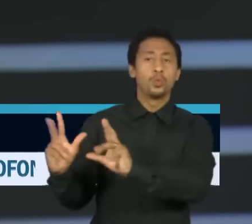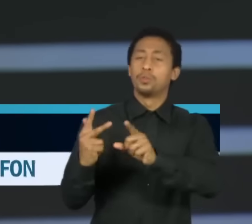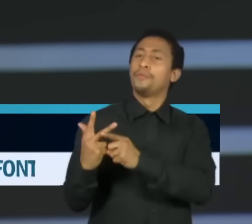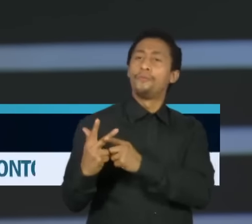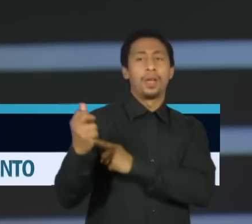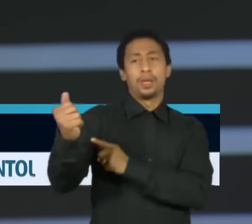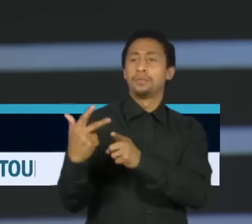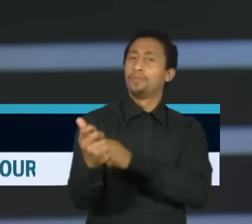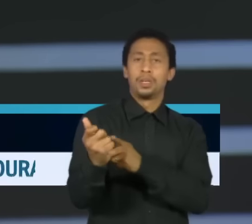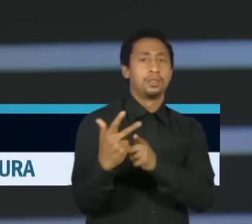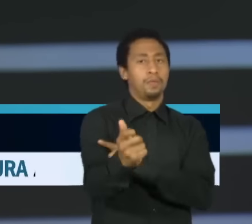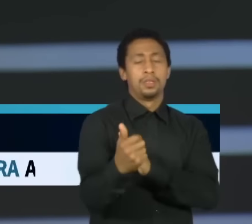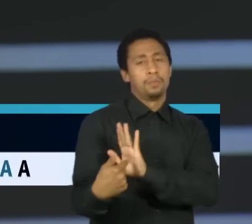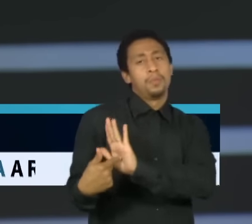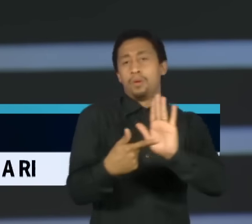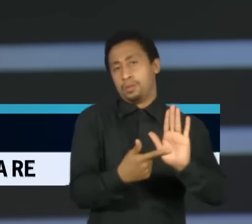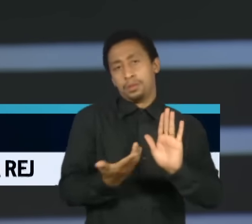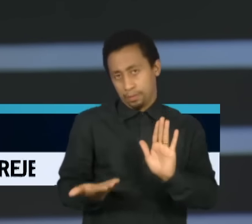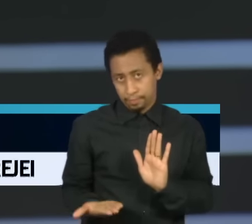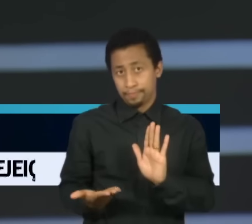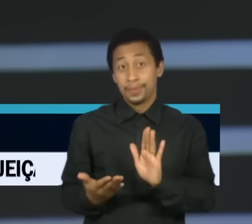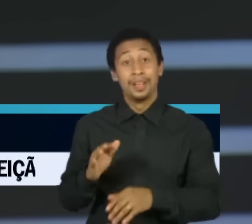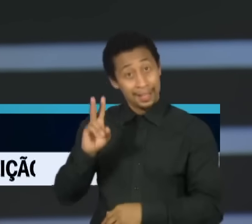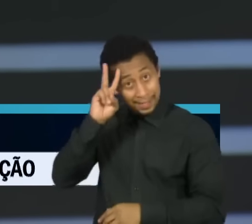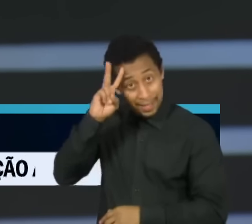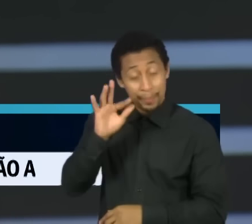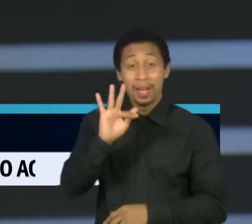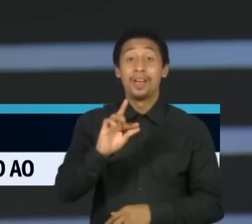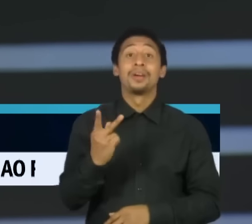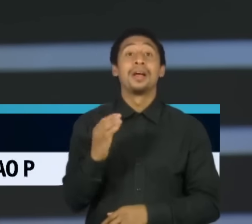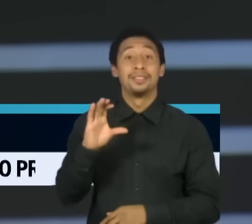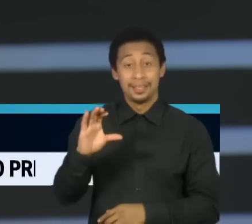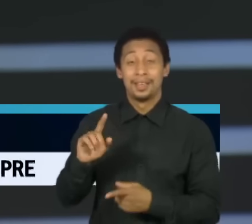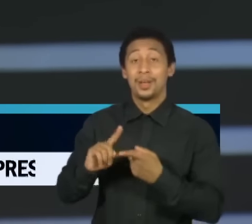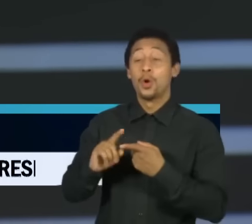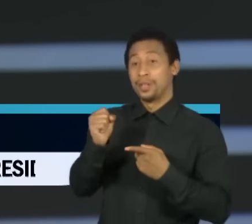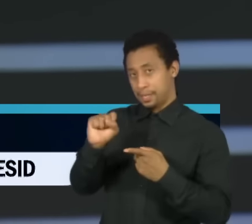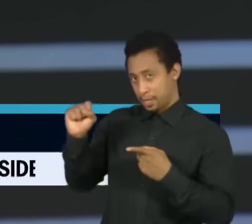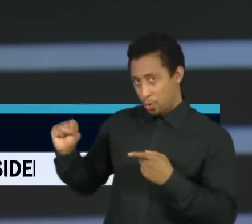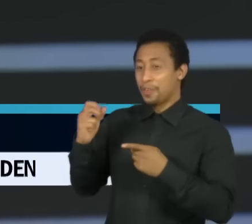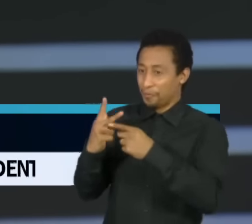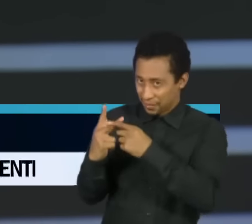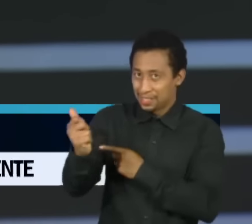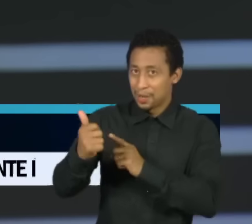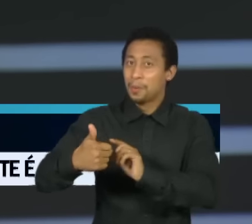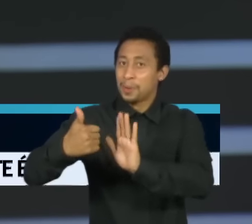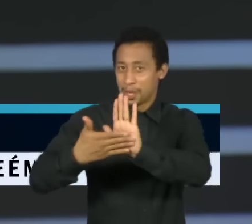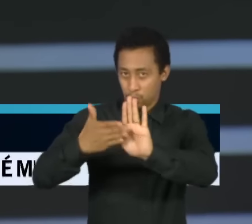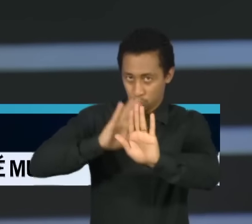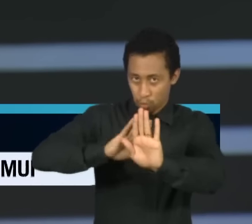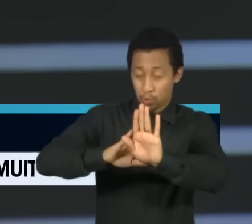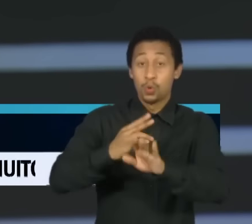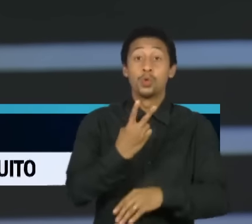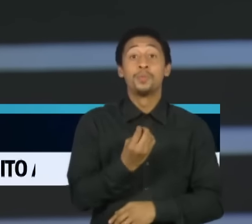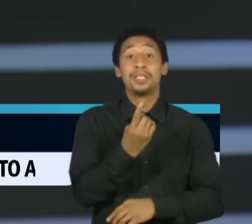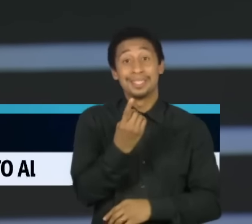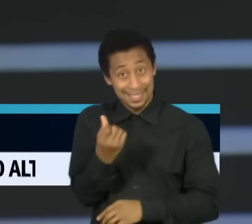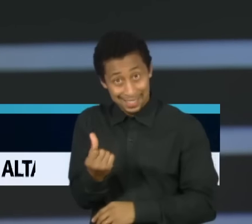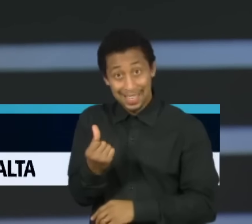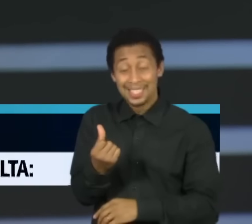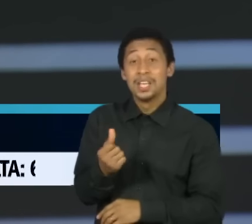97 da reeleição, Fernando Henrique, candidato em 98, venceu no primeiro turno. Em 2006, Lula, candidato à